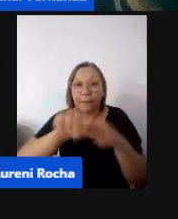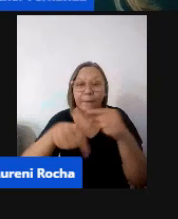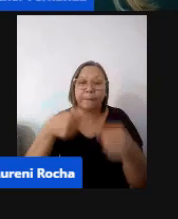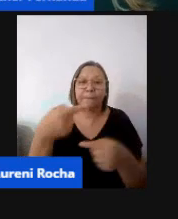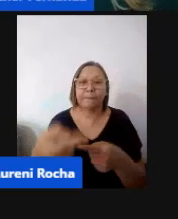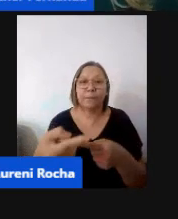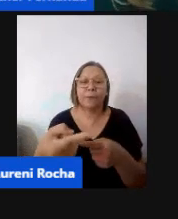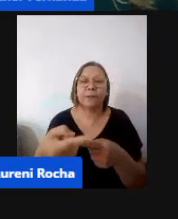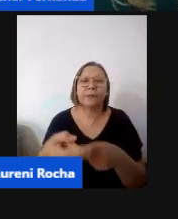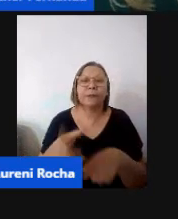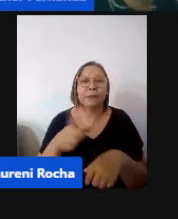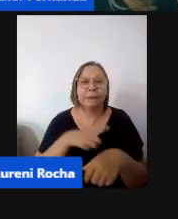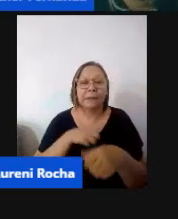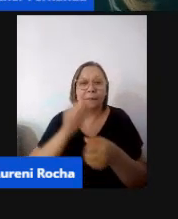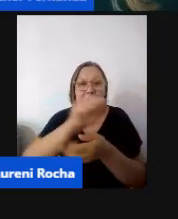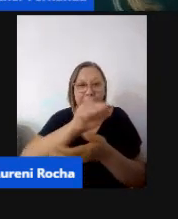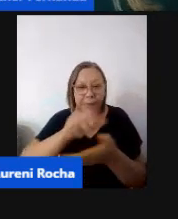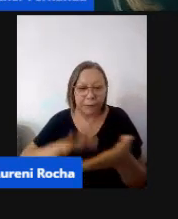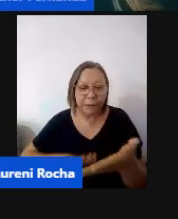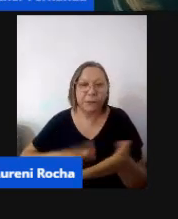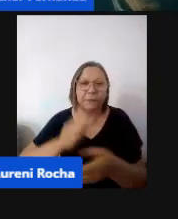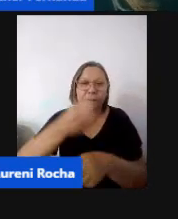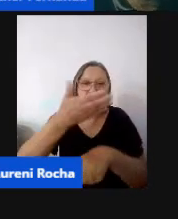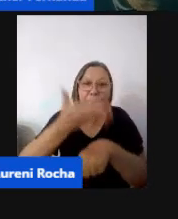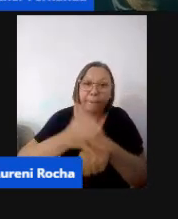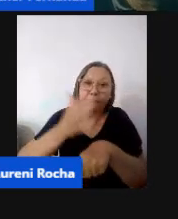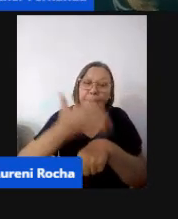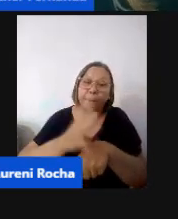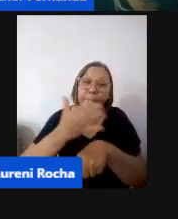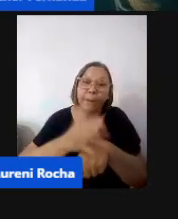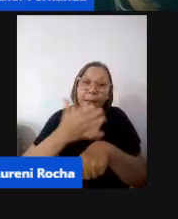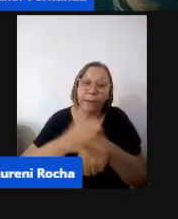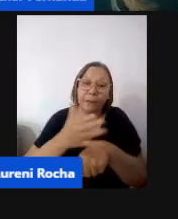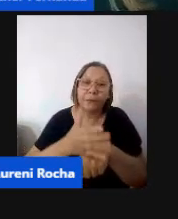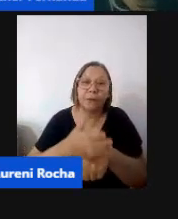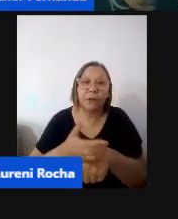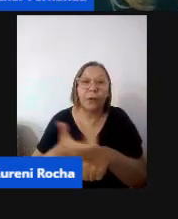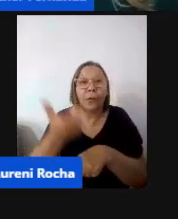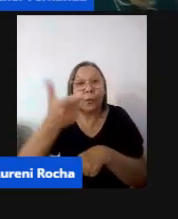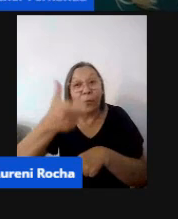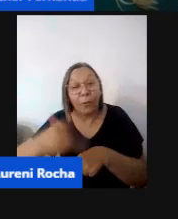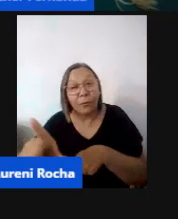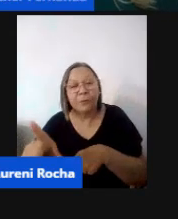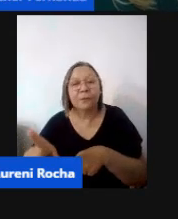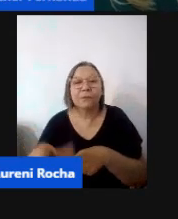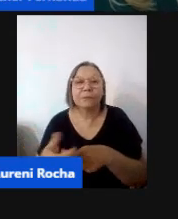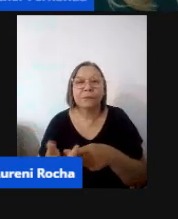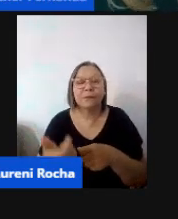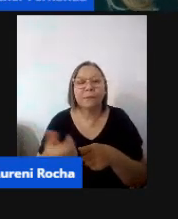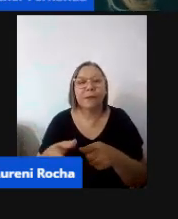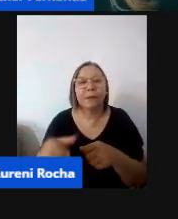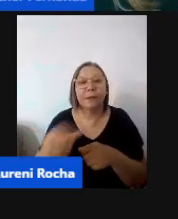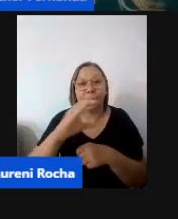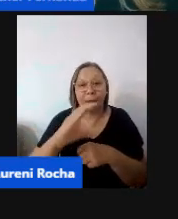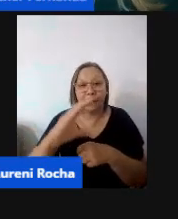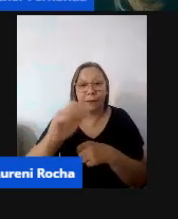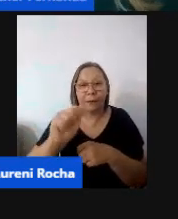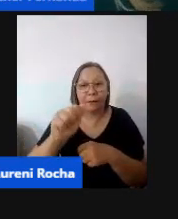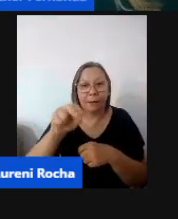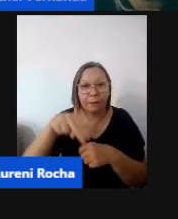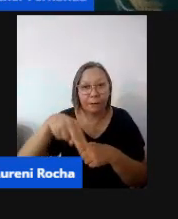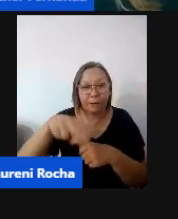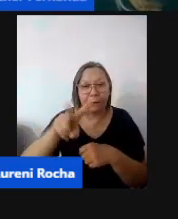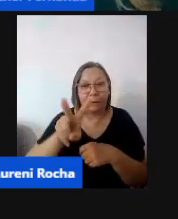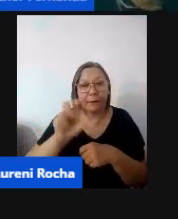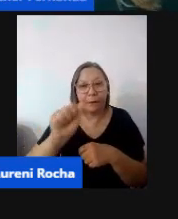atividades práticas. E outra funcionalidade que o Canva Educacional tem é você pegar um link que você quer que o